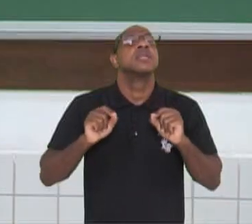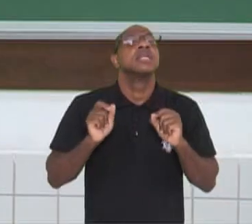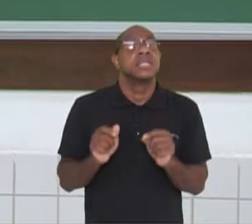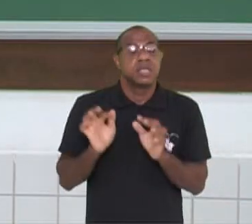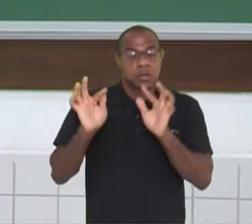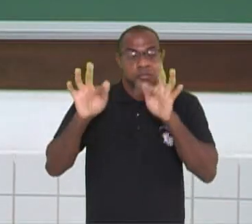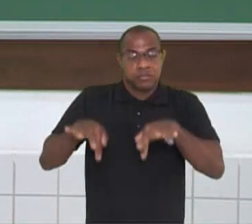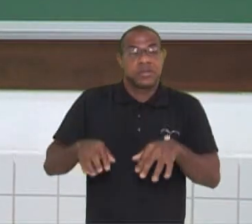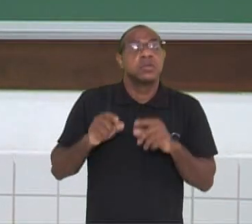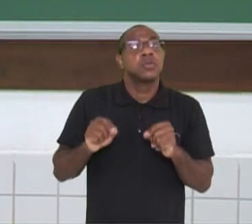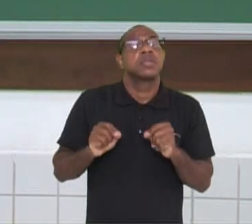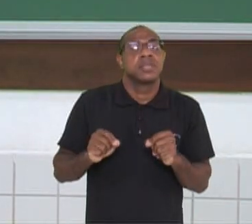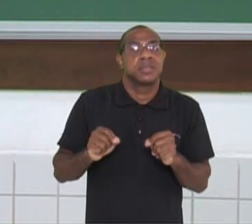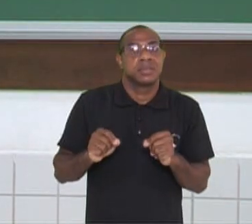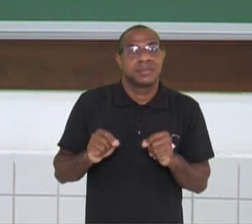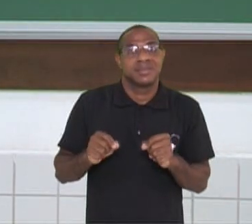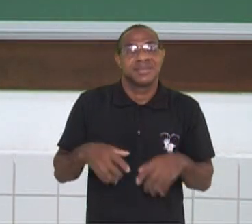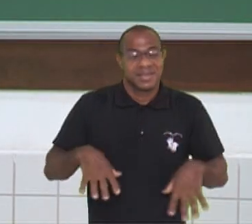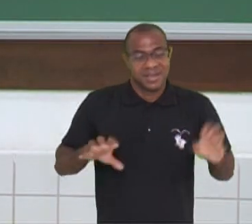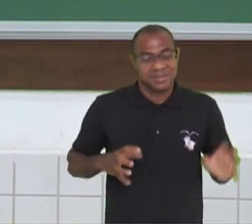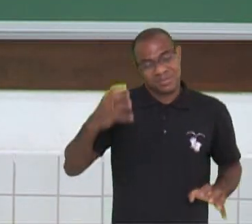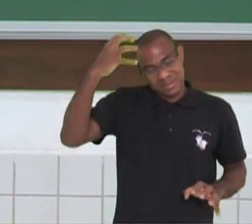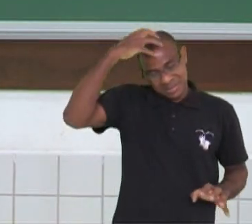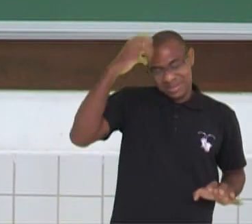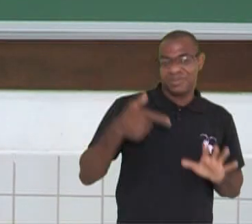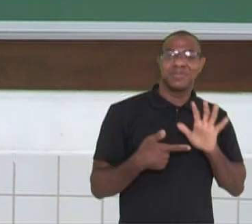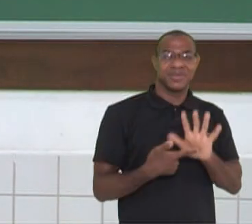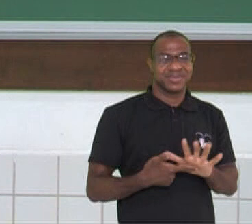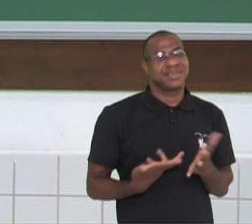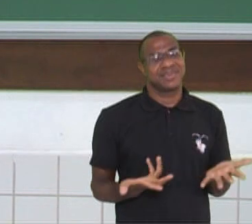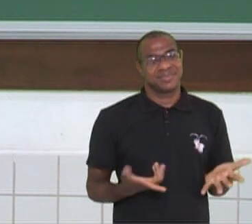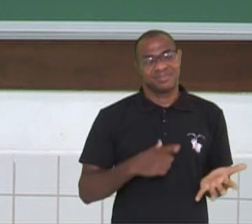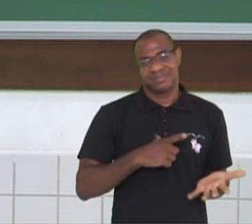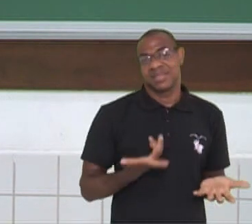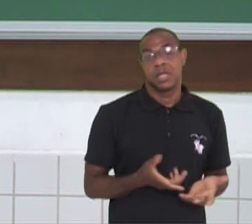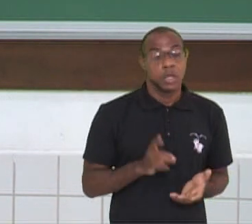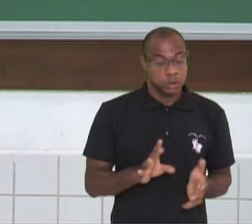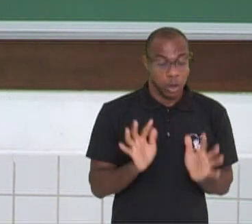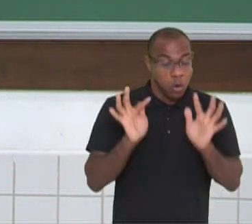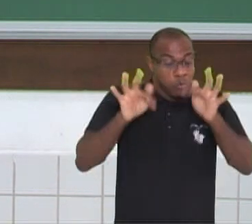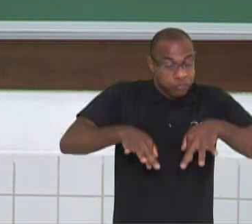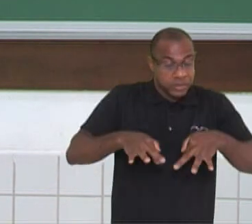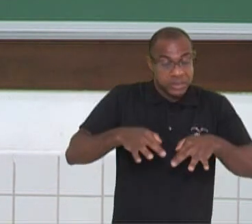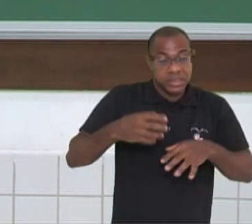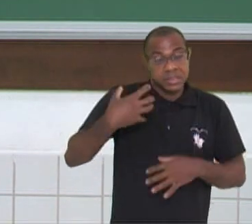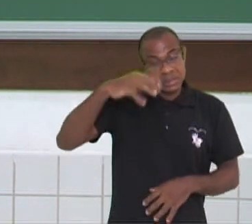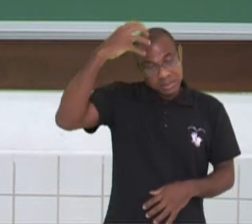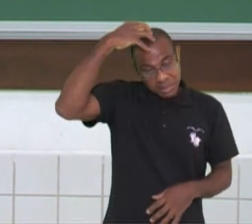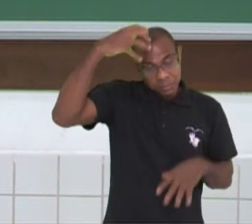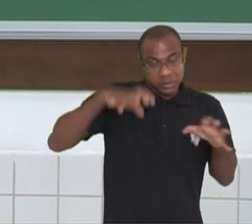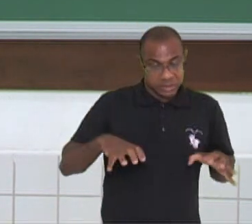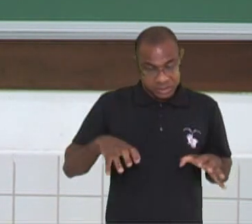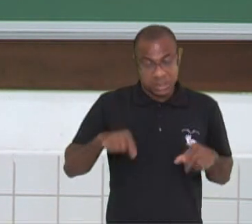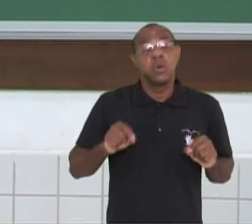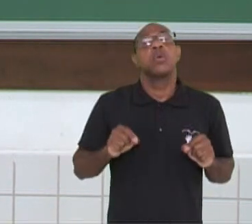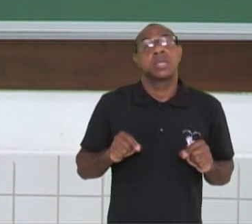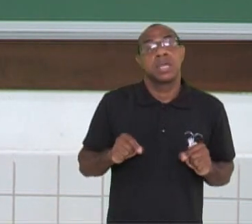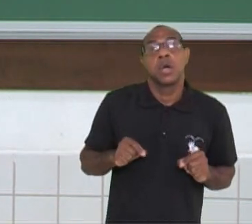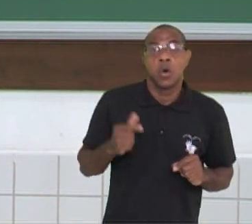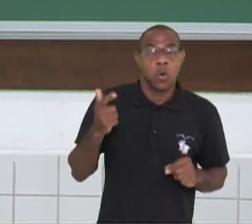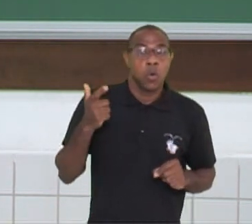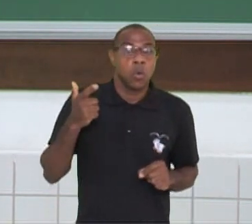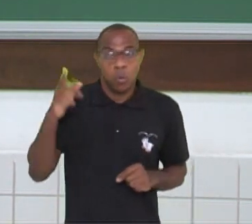do atraso que a monarquia representava. Somente com o fim da monarquia, o Brasil poderia ser desenvolvido, poderia